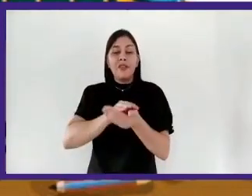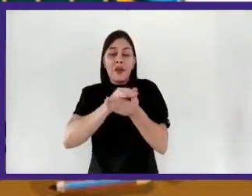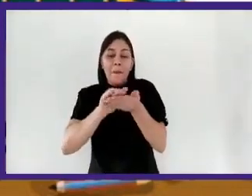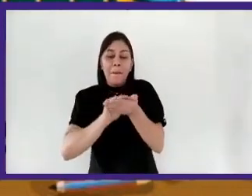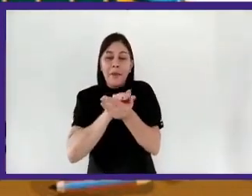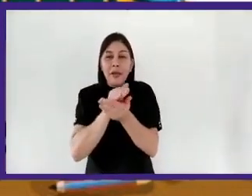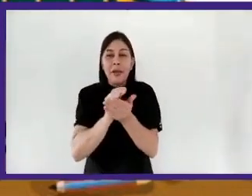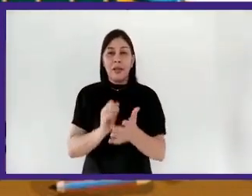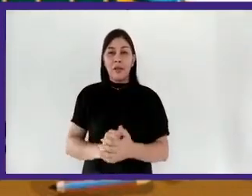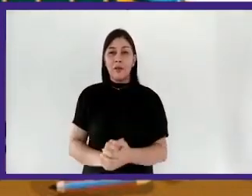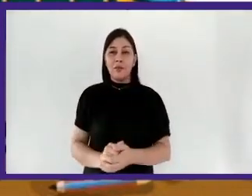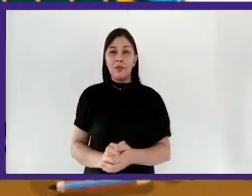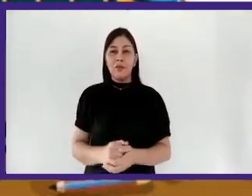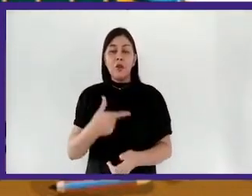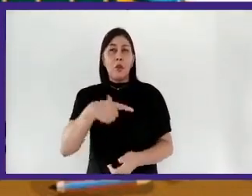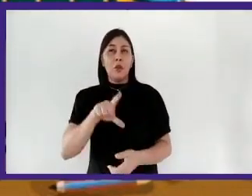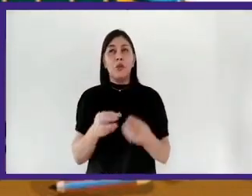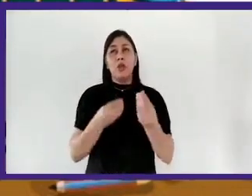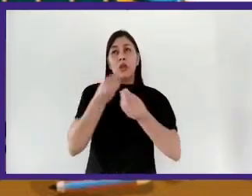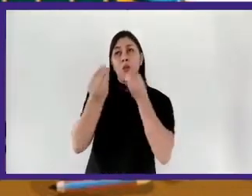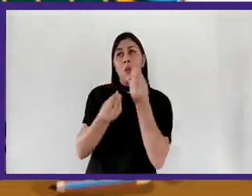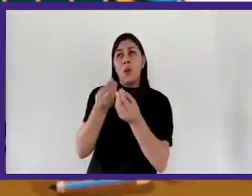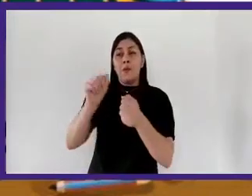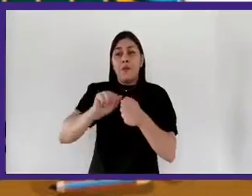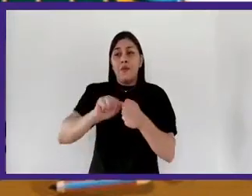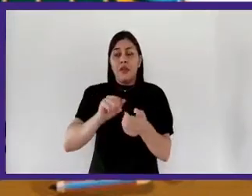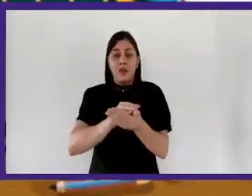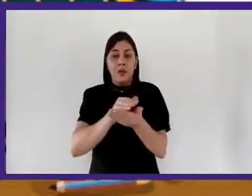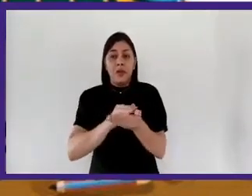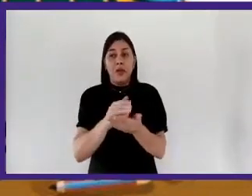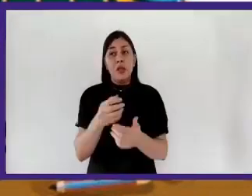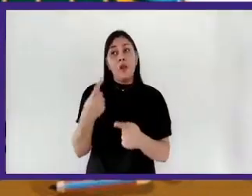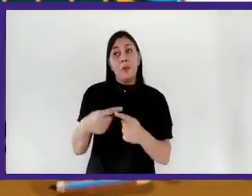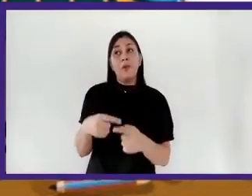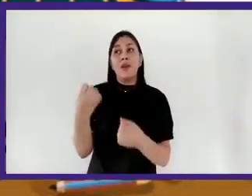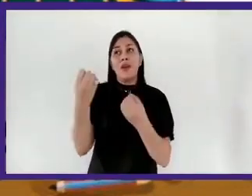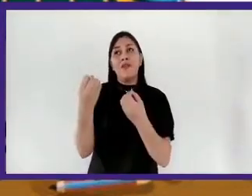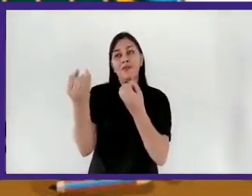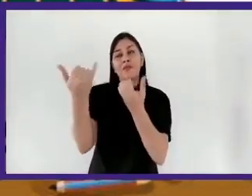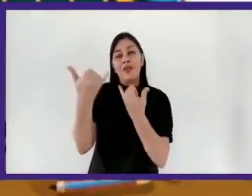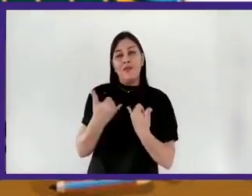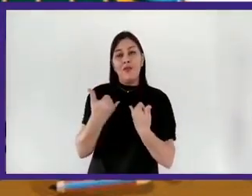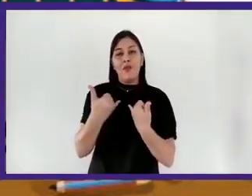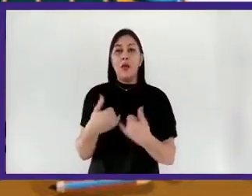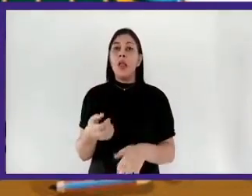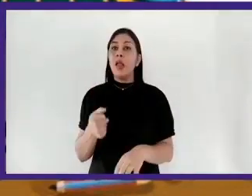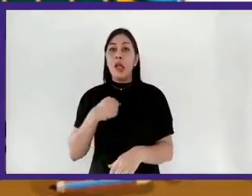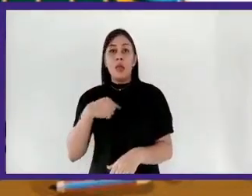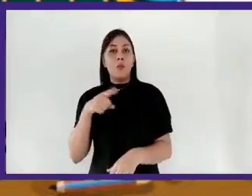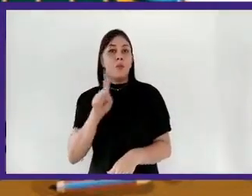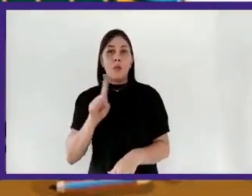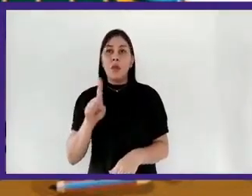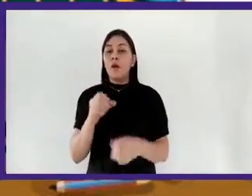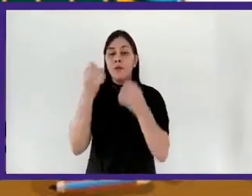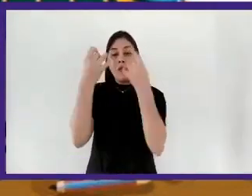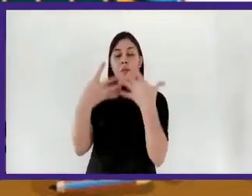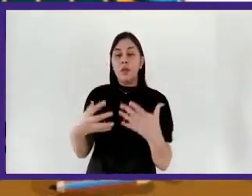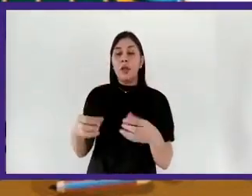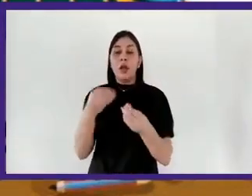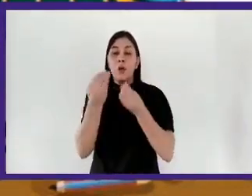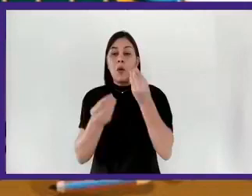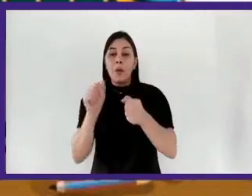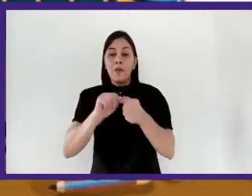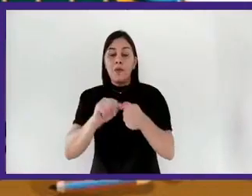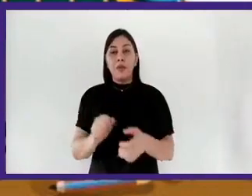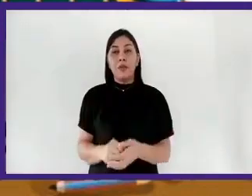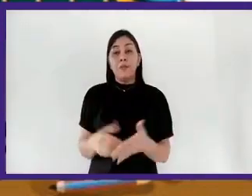brigadeiro. Mesmo sem ter o modo de fazer, que ela disse logo que não ia me dizer, mas eu preferi ficar logo sabendo